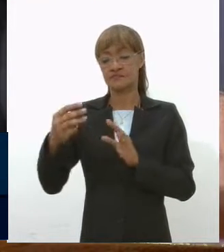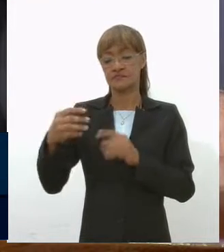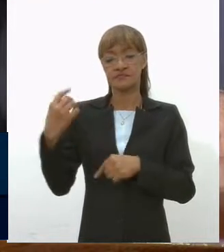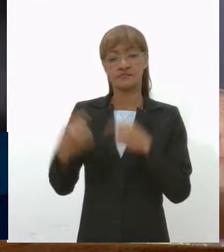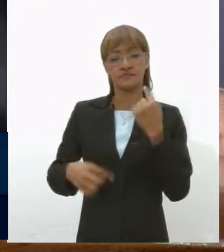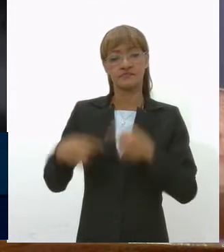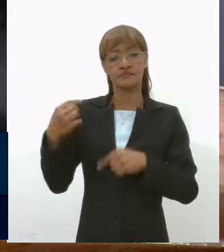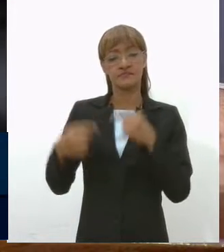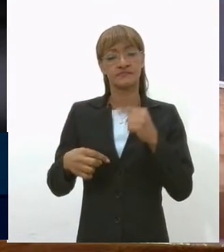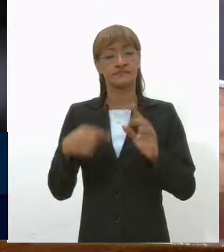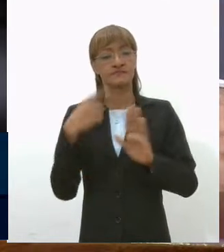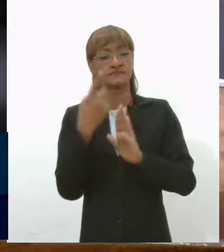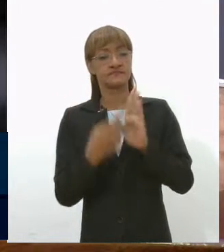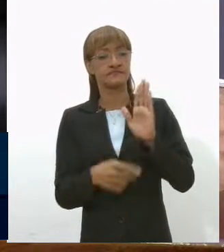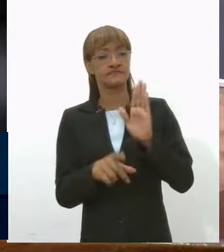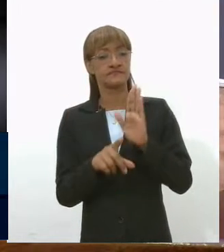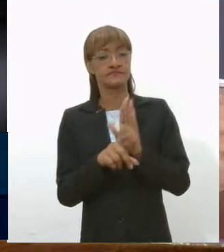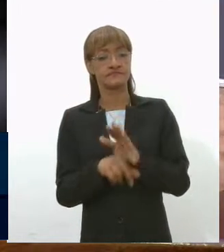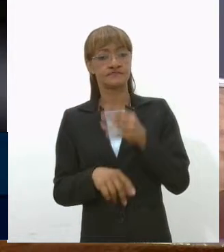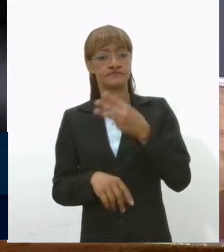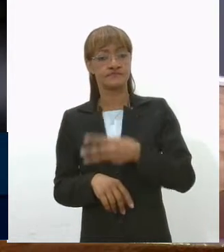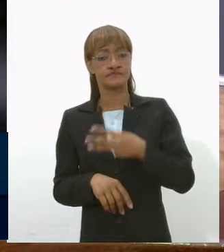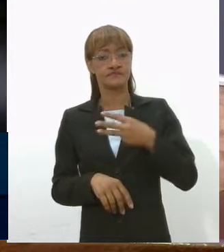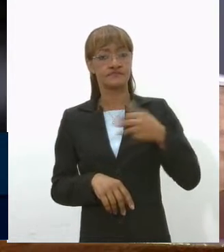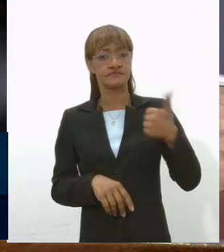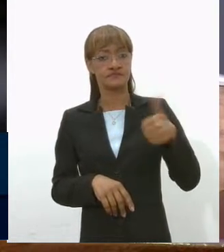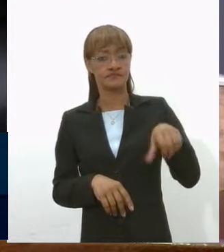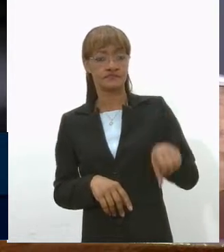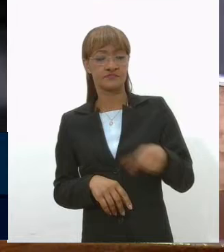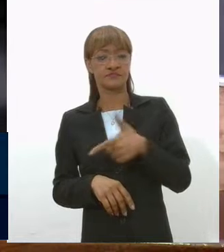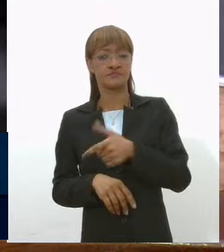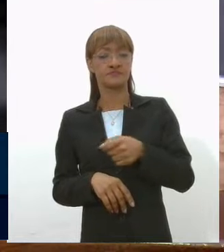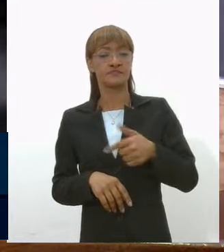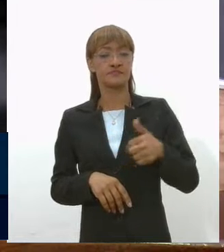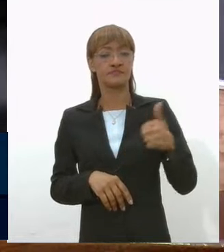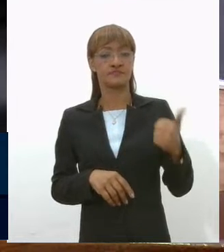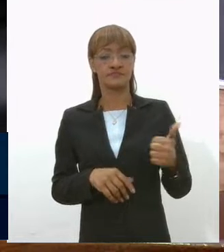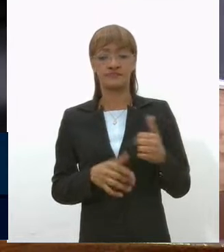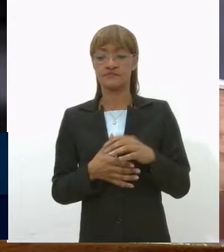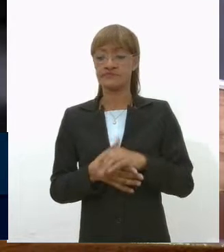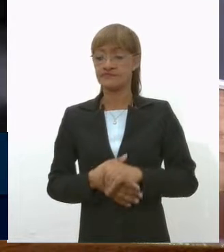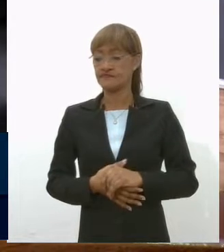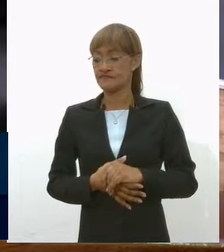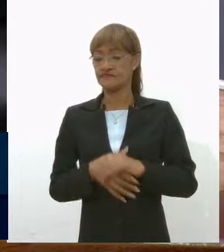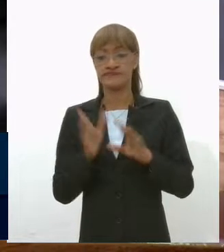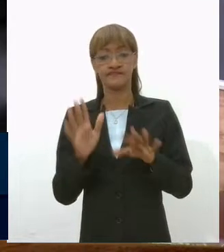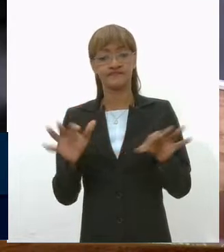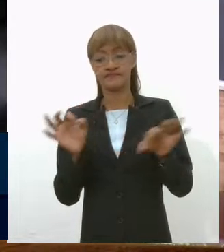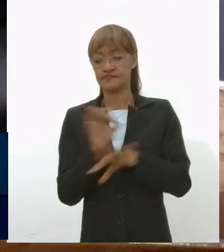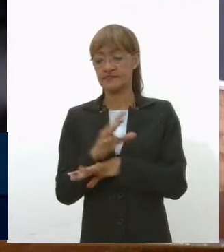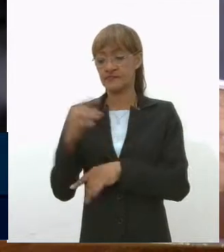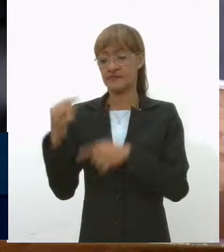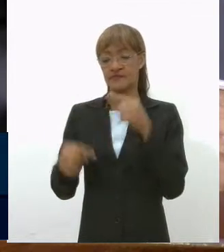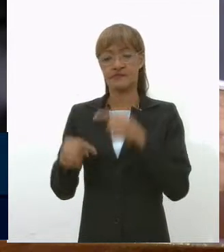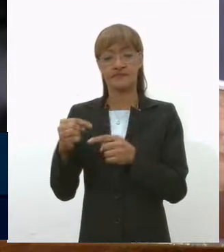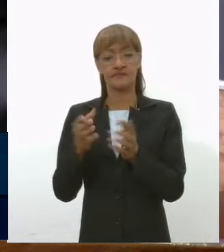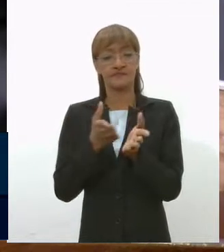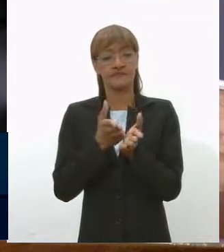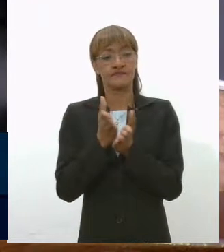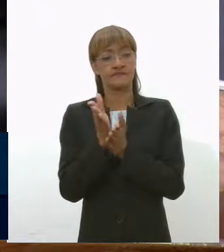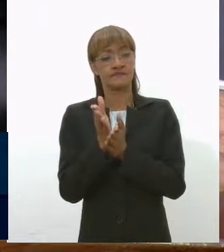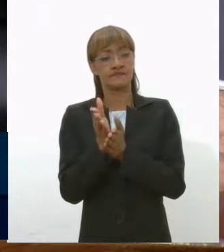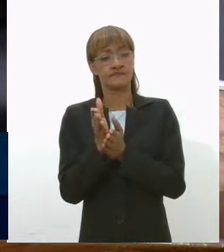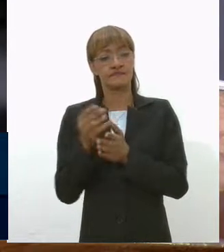o projeto de lei número 319/2021, sendo que, a seguir, foi discutido e aprovado, Em